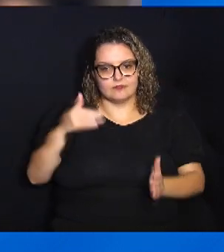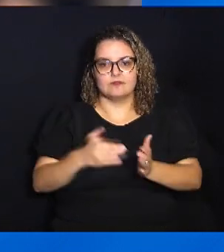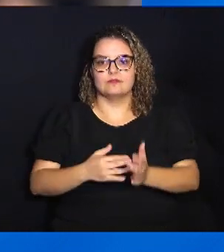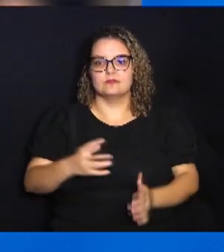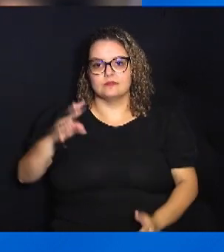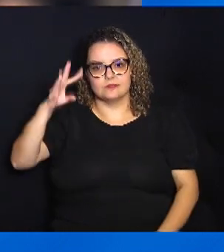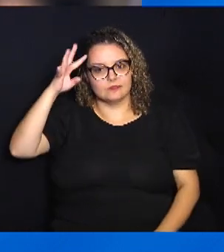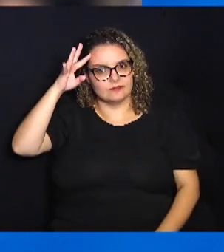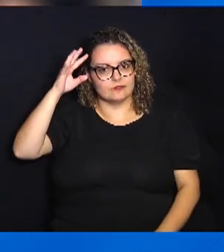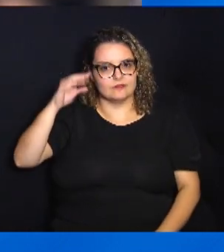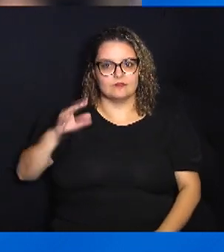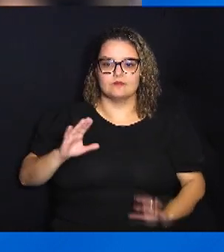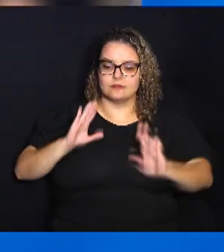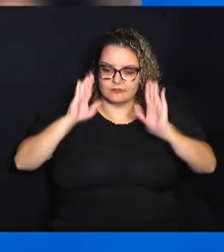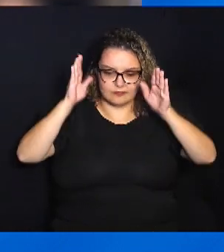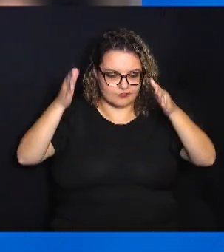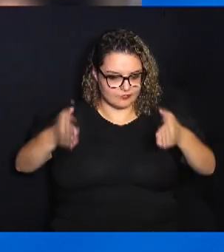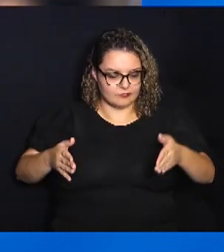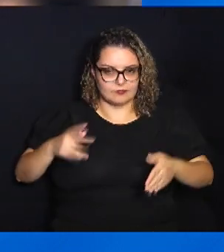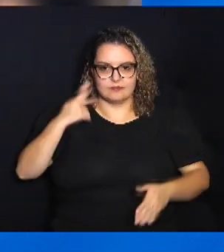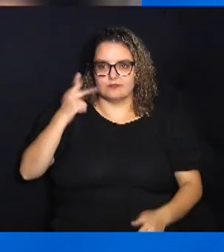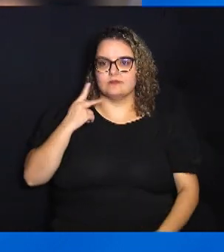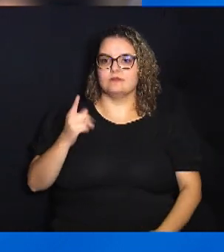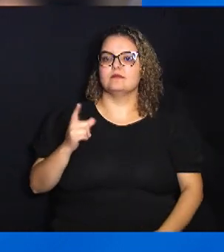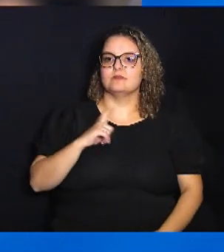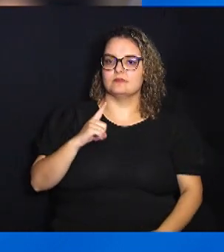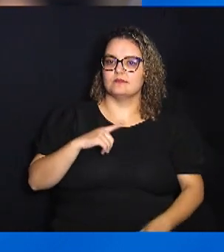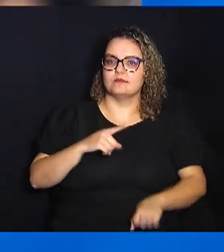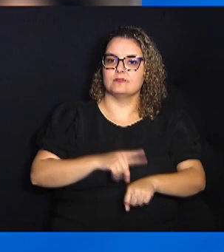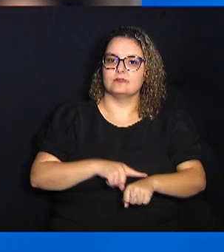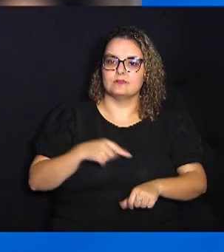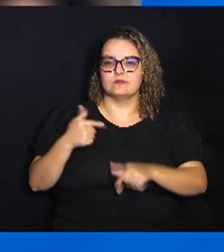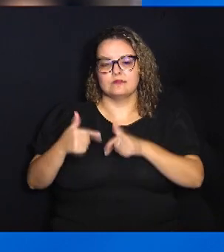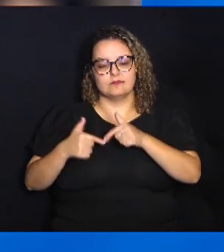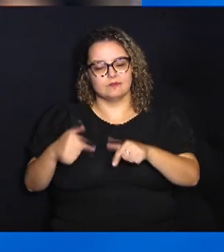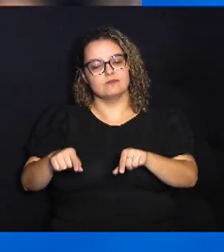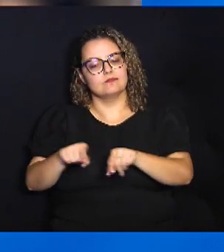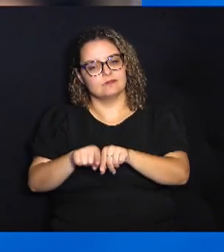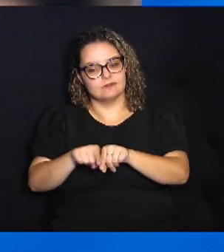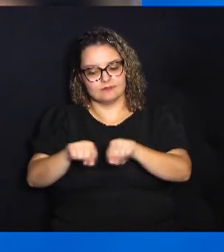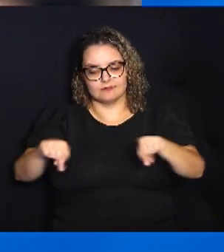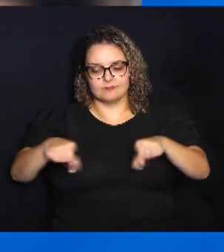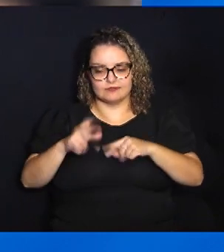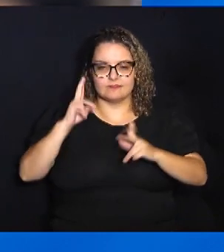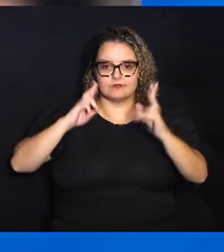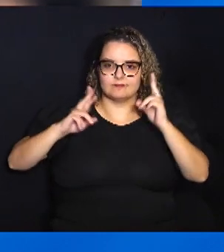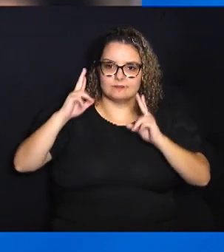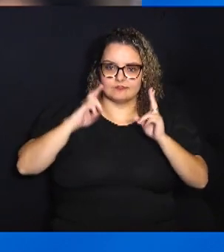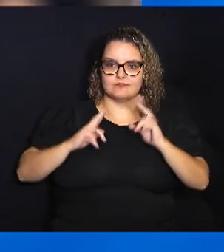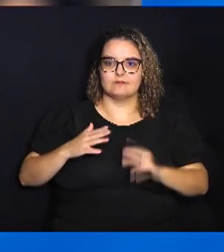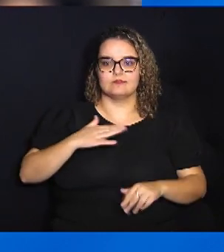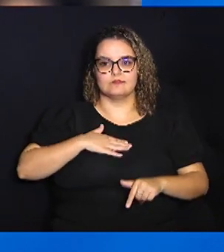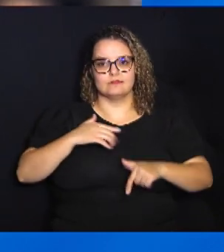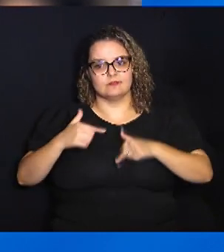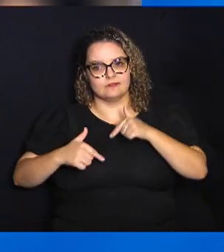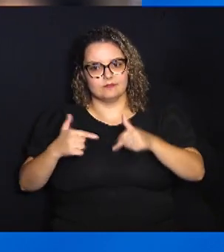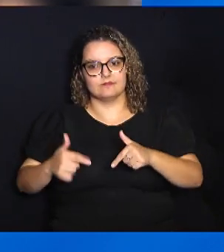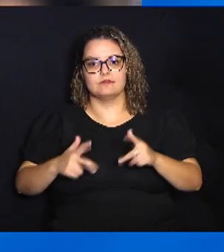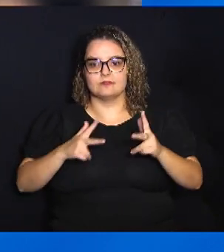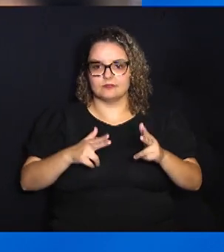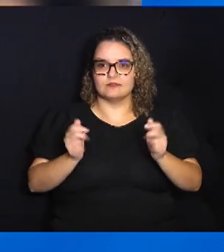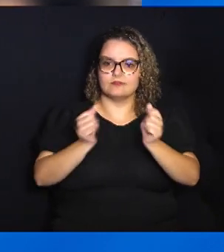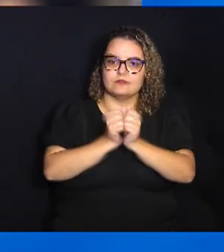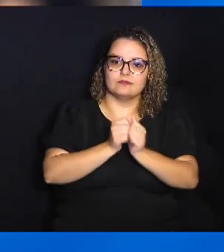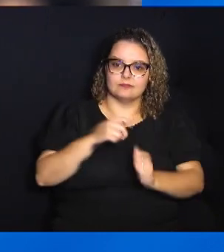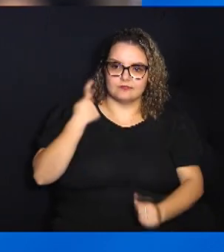integral na vereança, mas eu tenho um tempo no meu trabalho também, então eu condiciono o meu trabalho com a vereança.